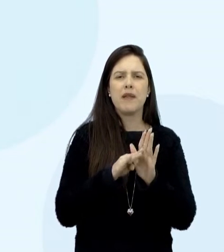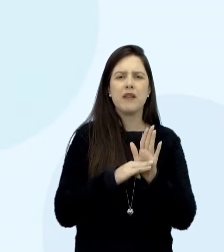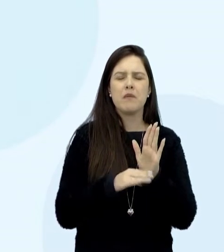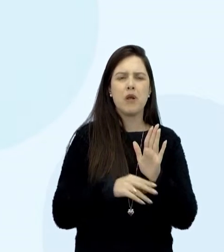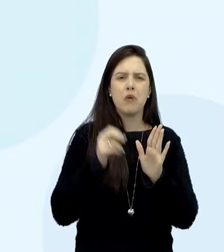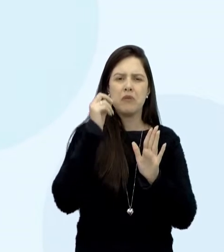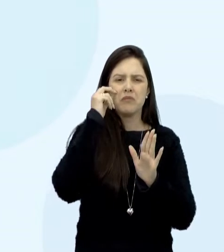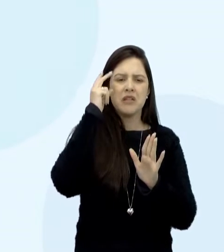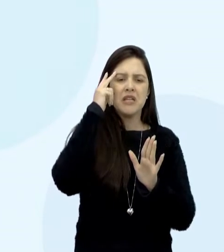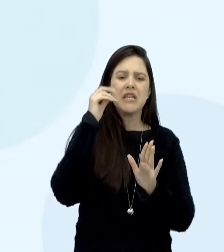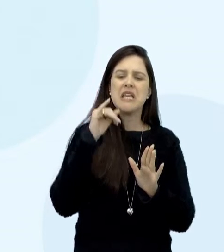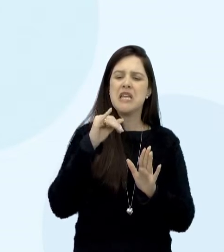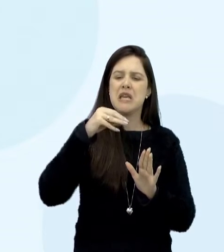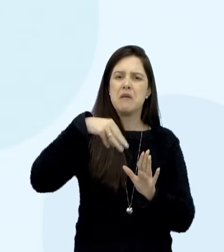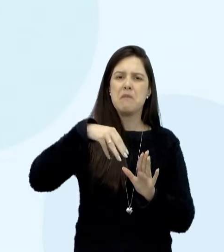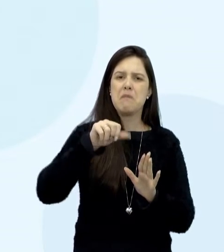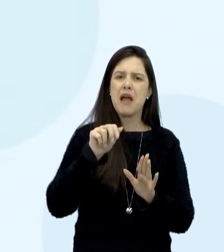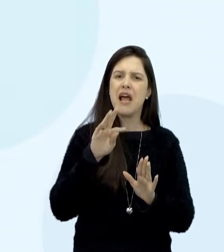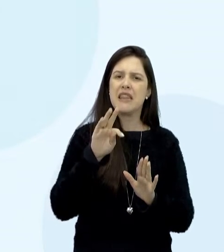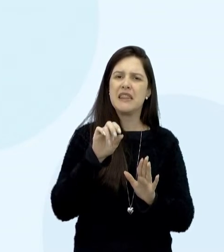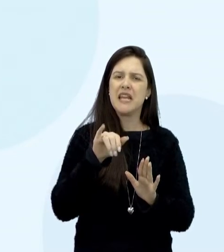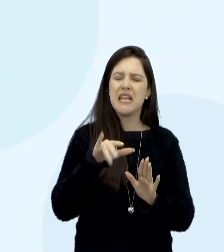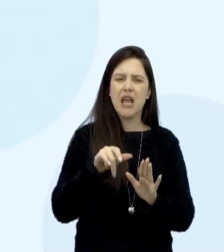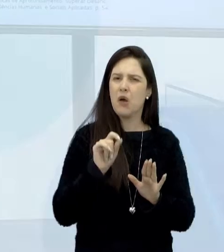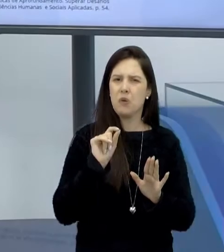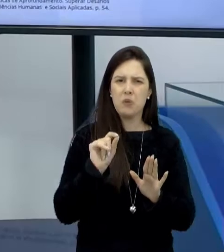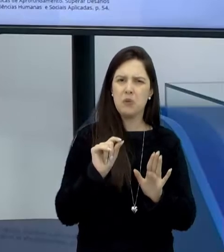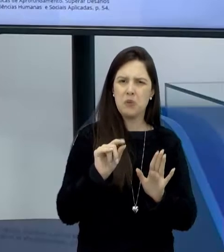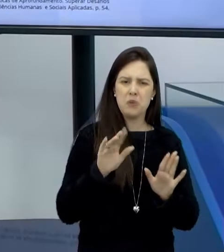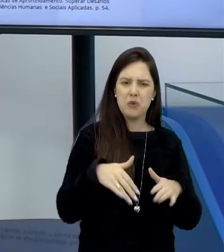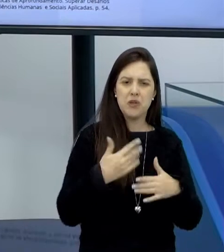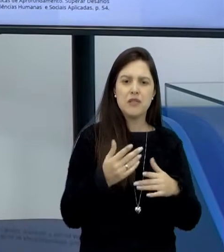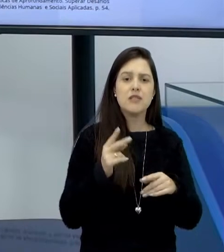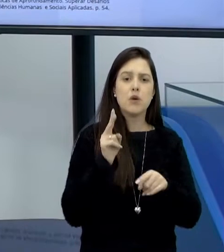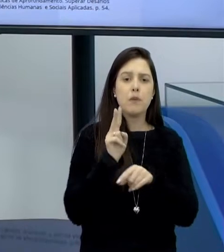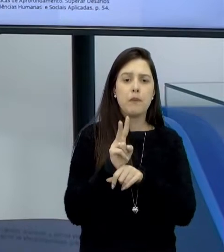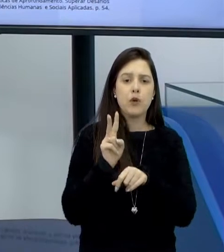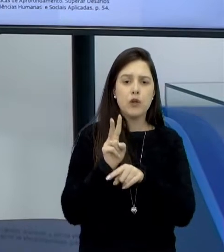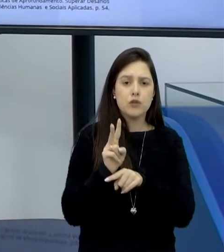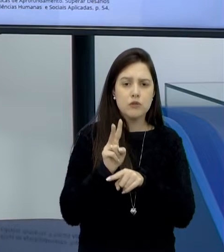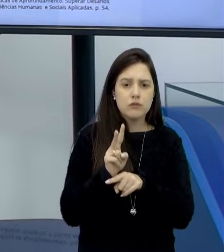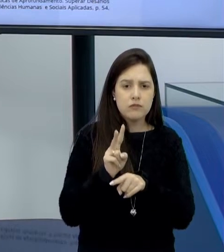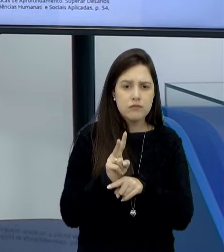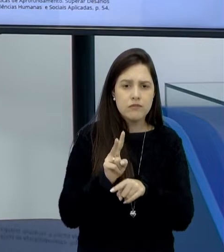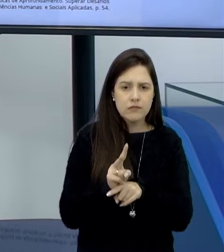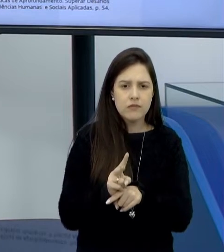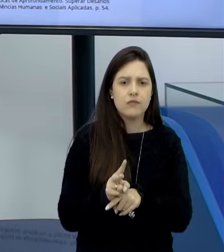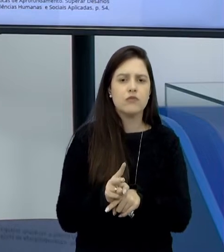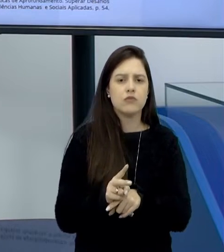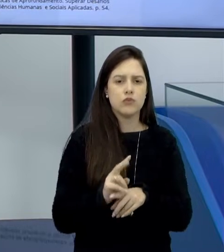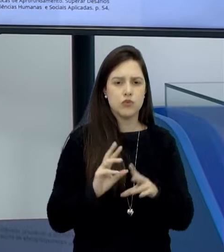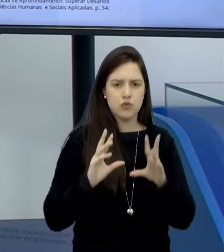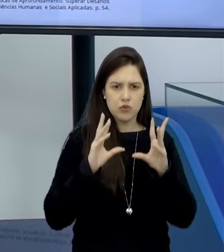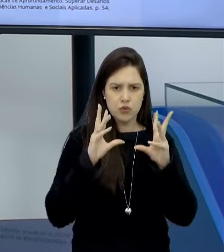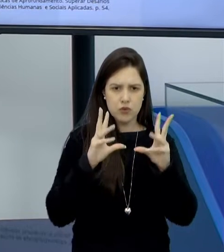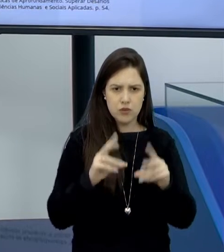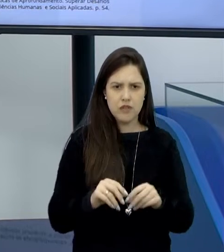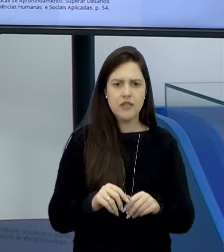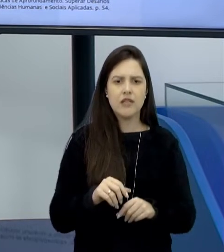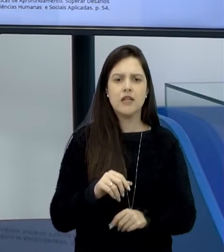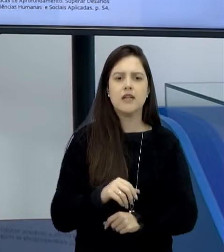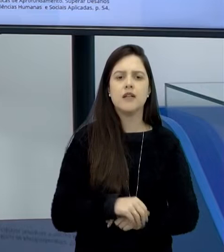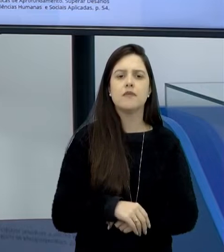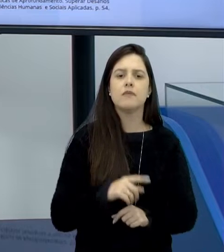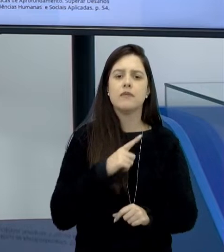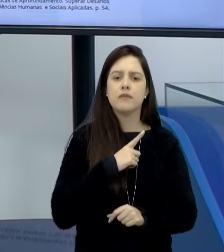cultural imaterial? São manifestações que são protegidas pelo IPHAN, né, que eu já explico o que é o IPHAN. E